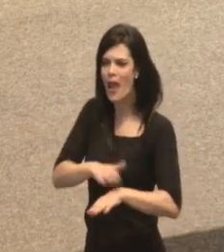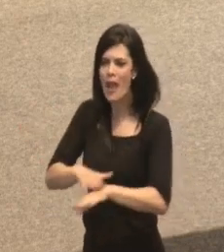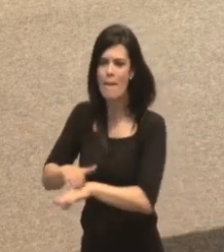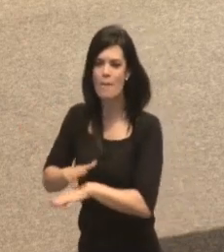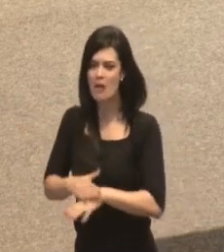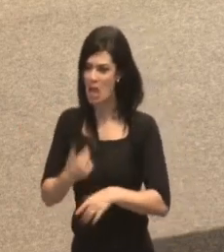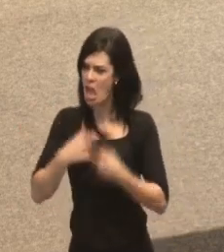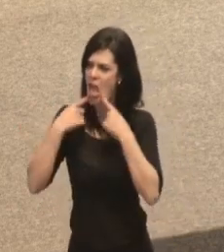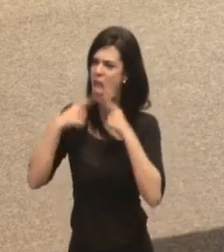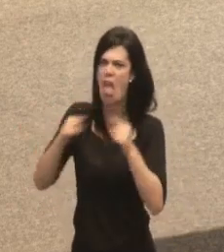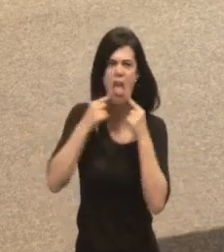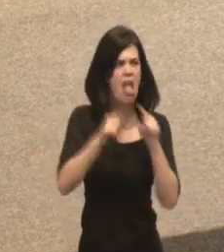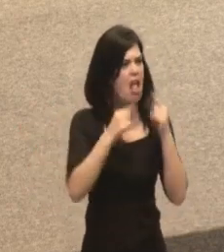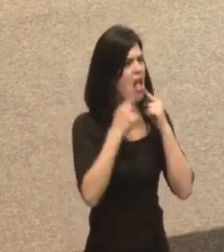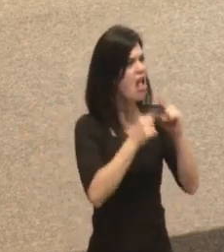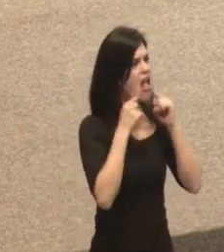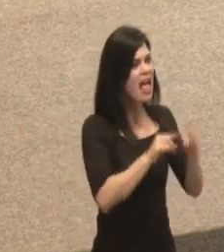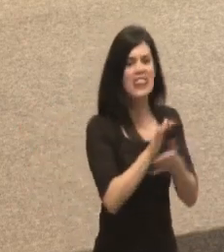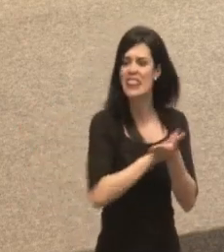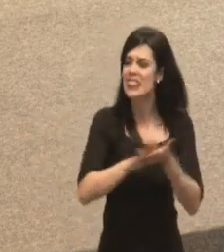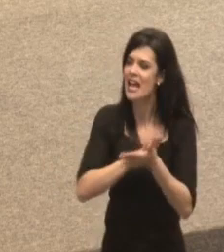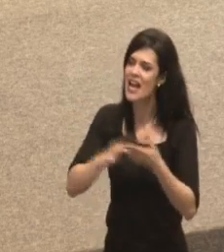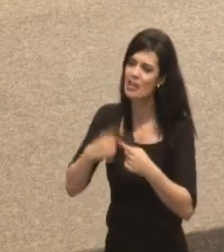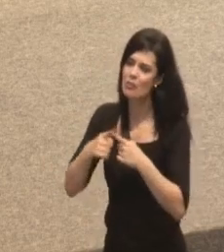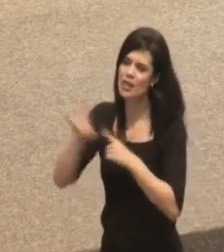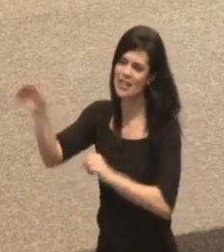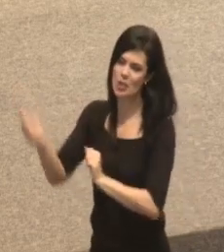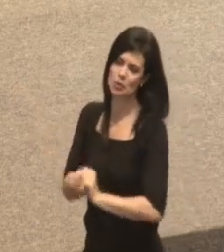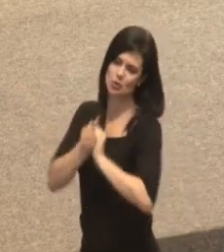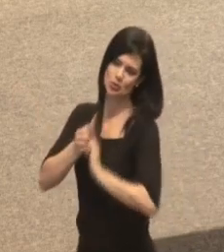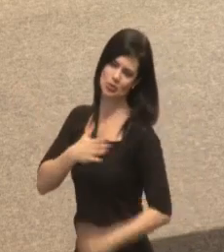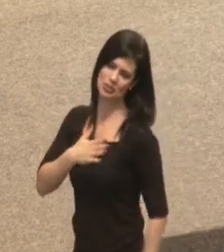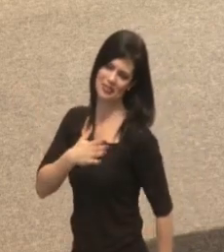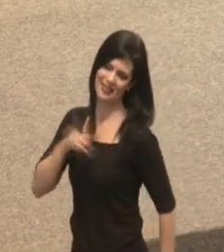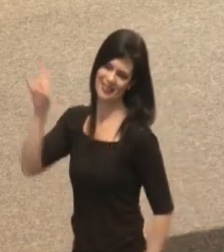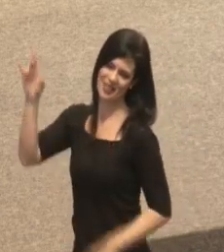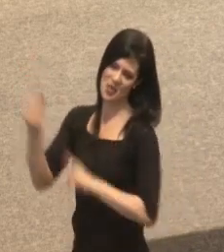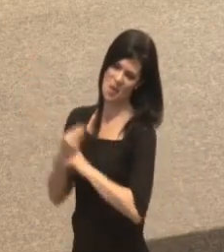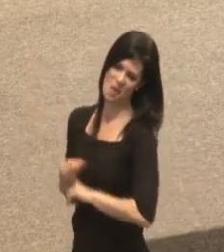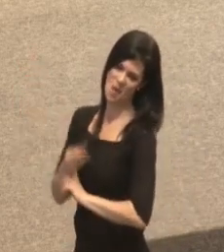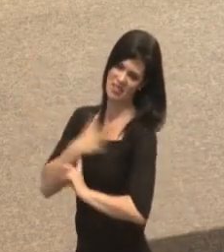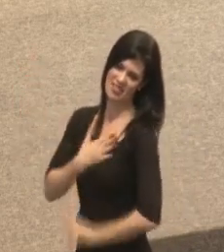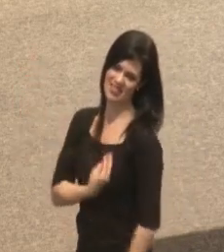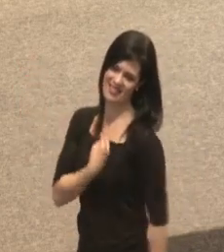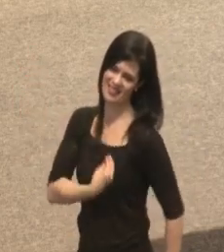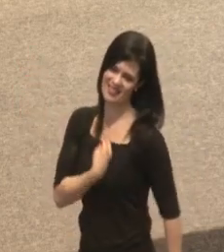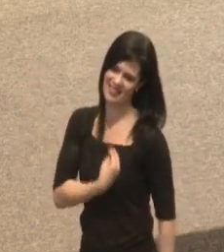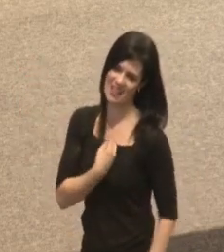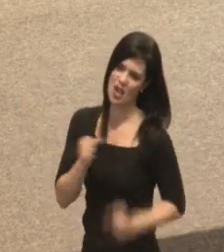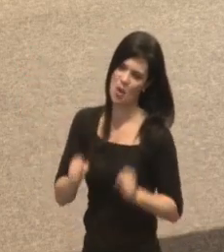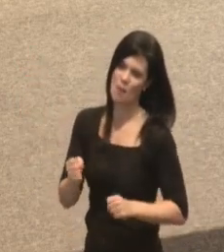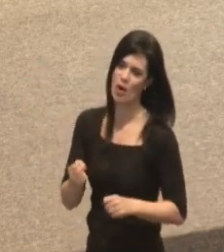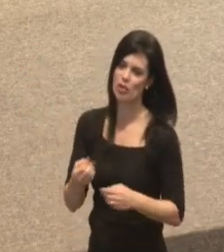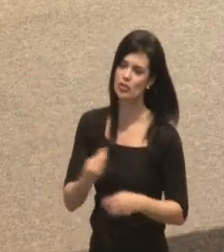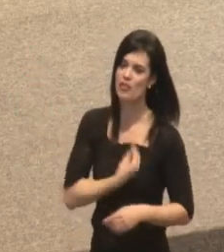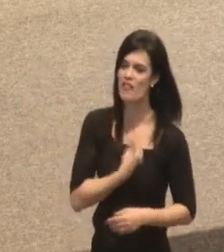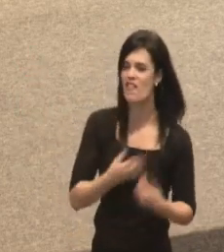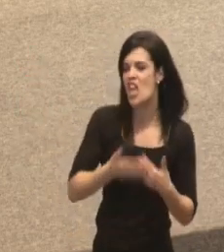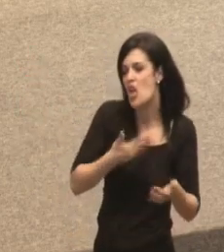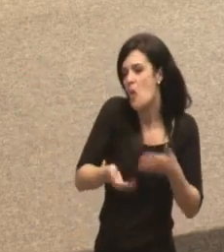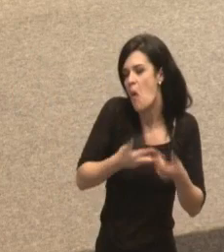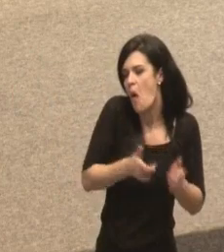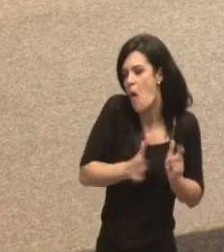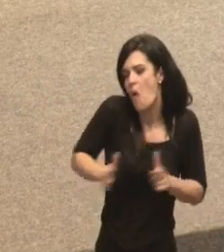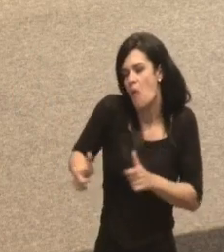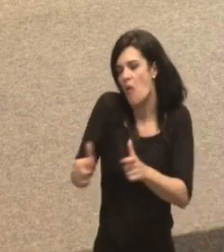não vou reclamar de nada na vida, porque eu sei que o Senhor está comigo, e Ele cuidará de mim. Eu posso viver em qualquer situação, porque Jesus